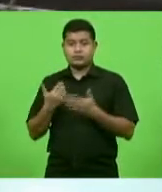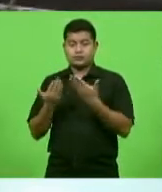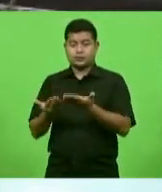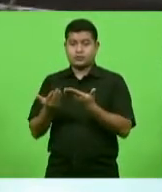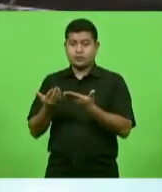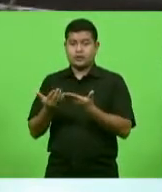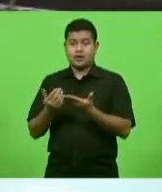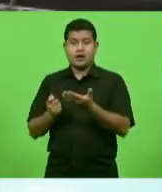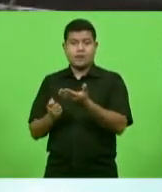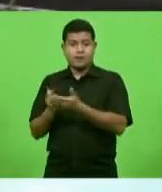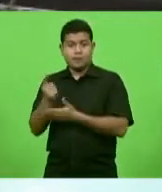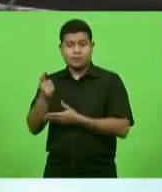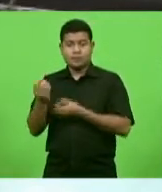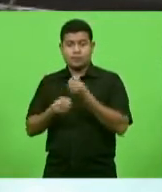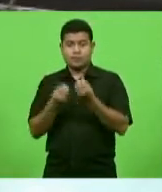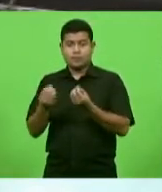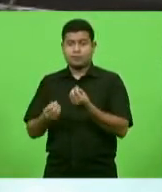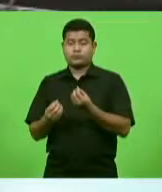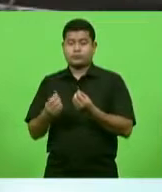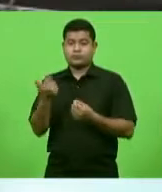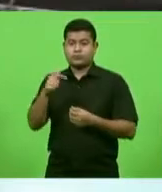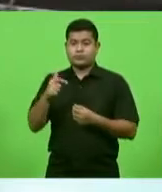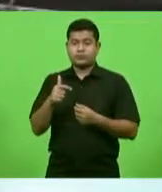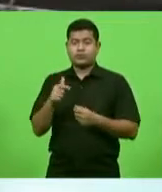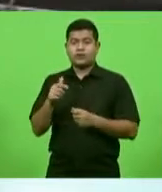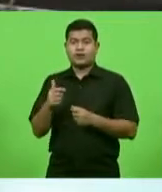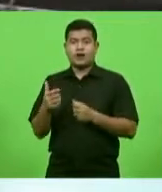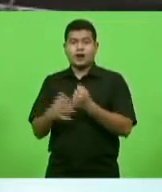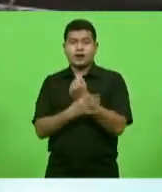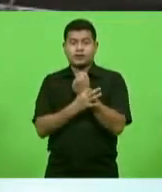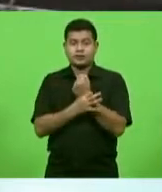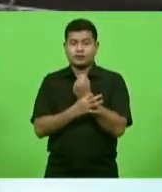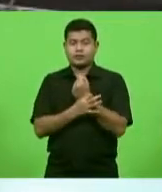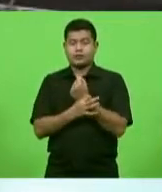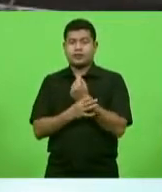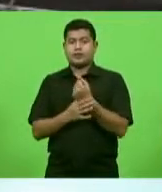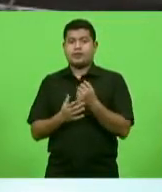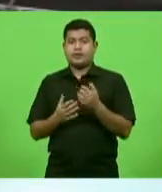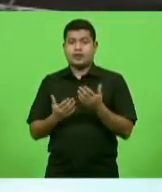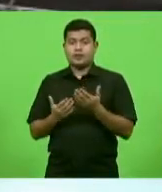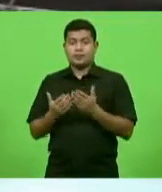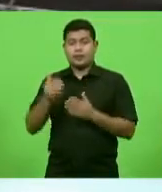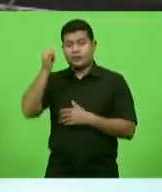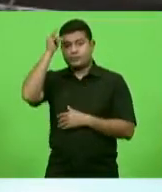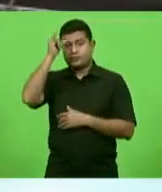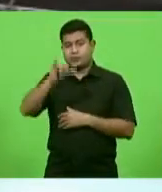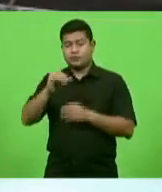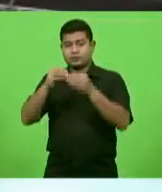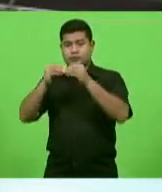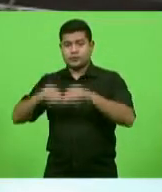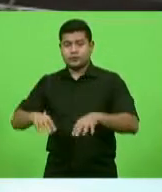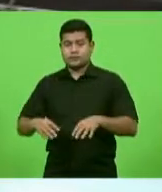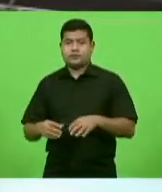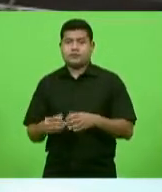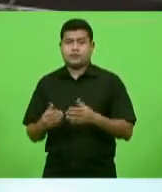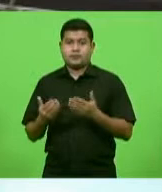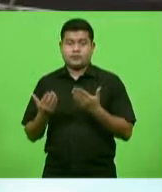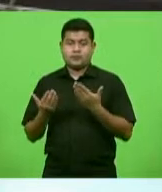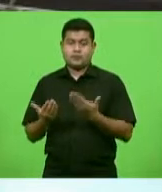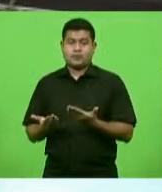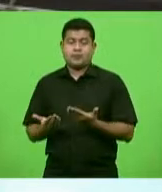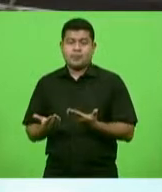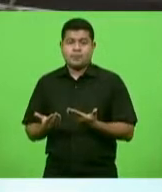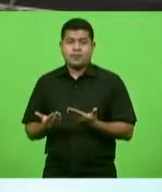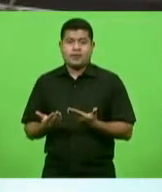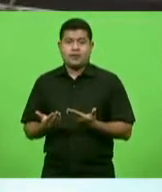sem a adoção das mínimas cautelas necessárias à minimização dos riscos